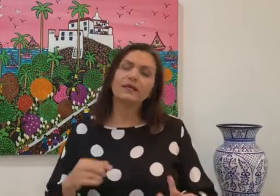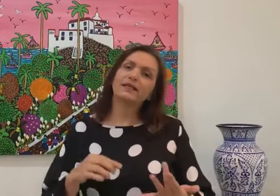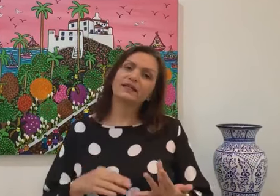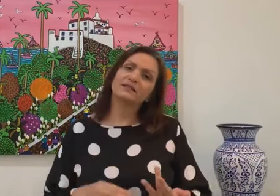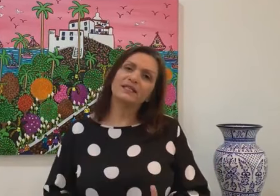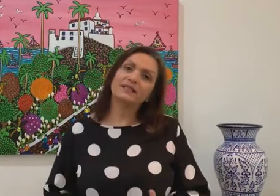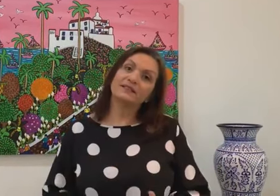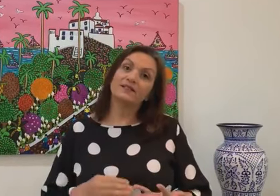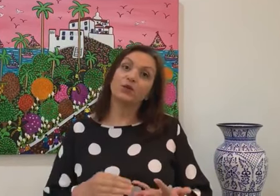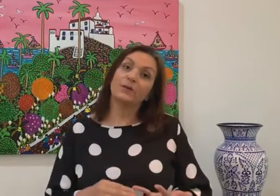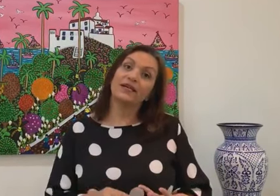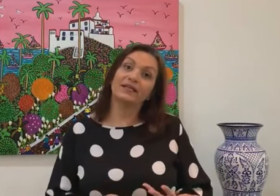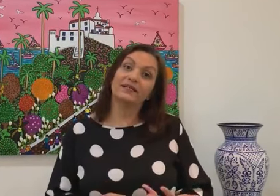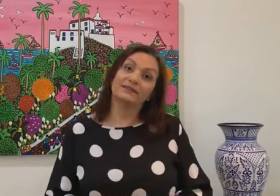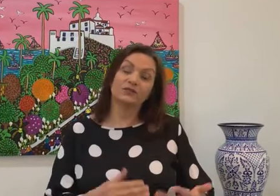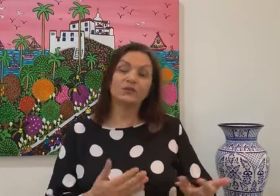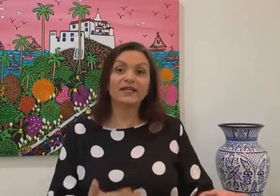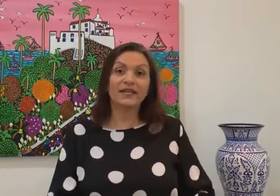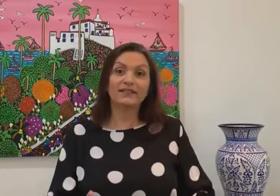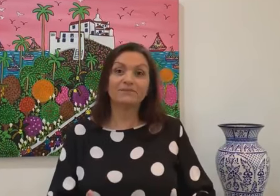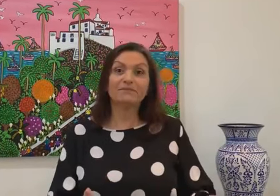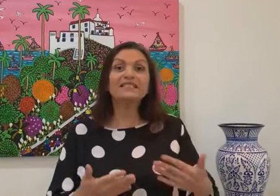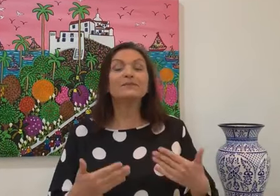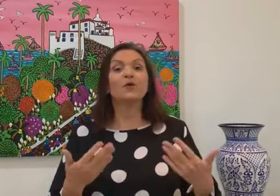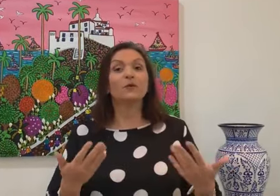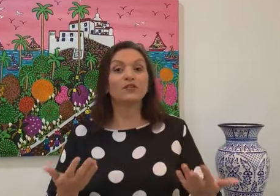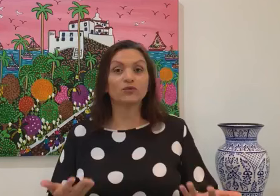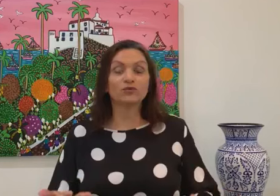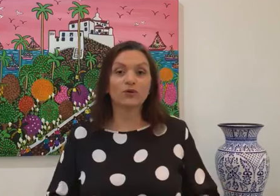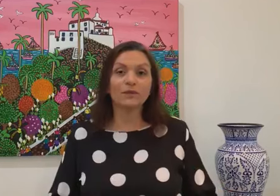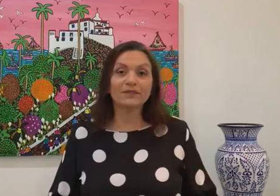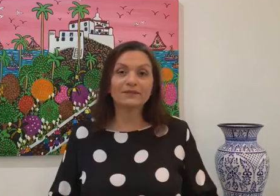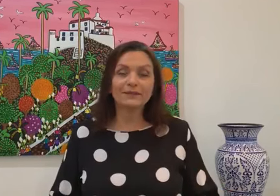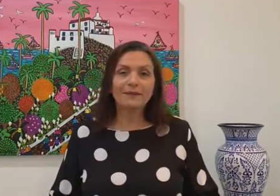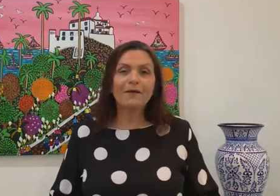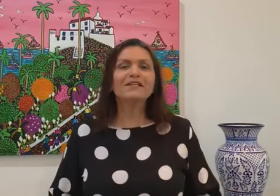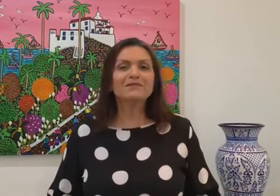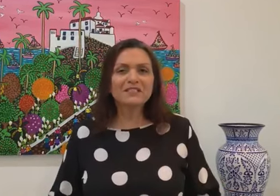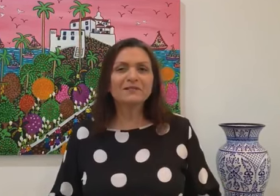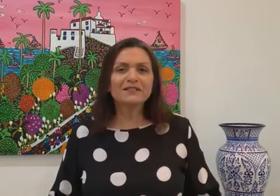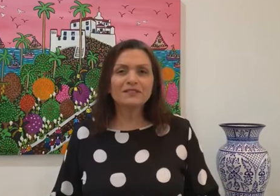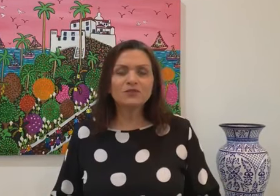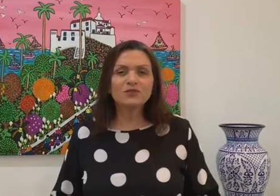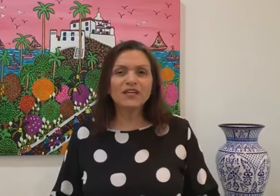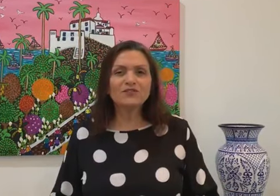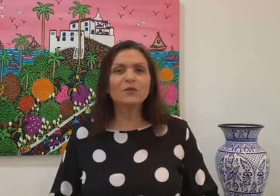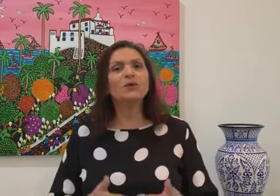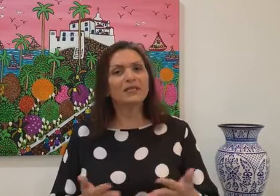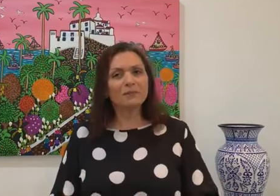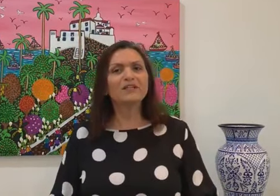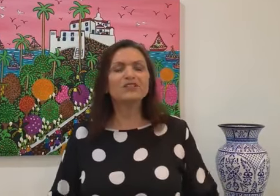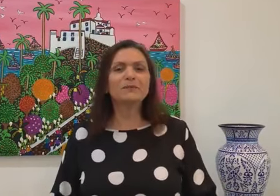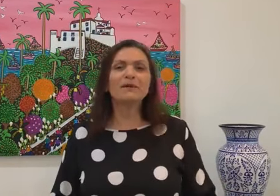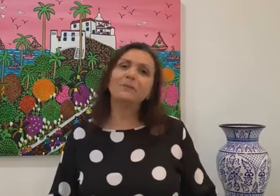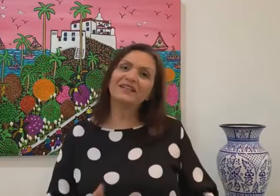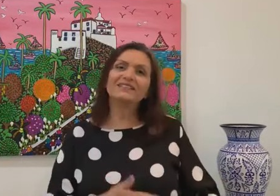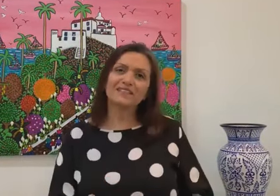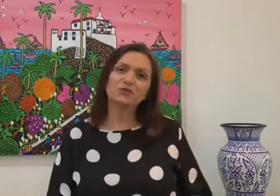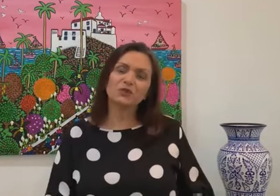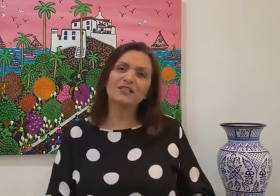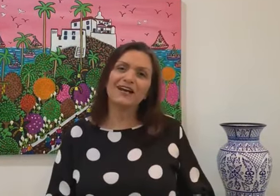pessoas nas missas, romarias das mulheres, principalmente a dos homens. Mas mesmo assim, os fiéis vão poder